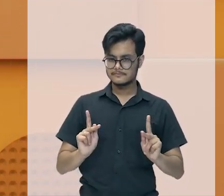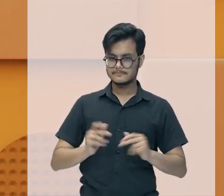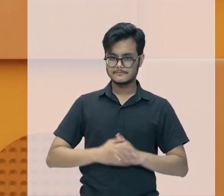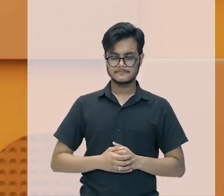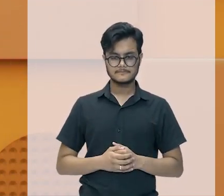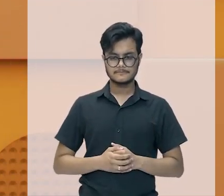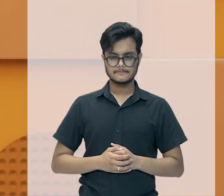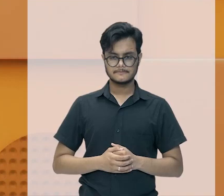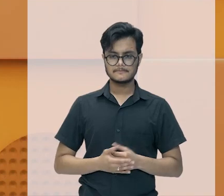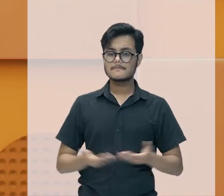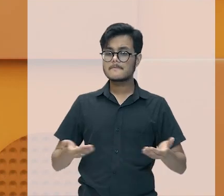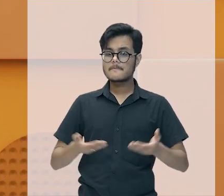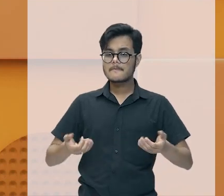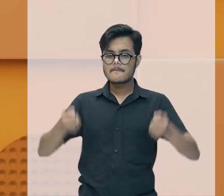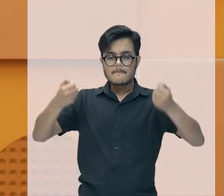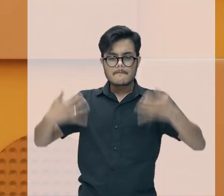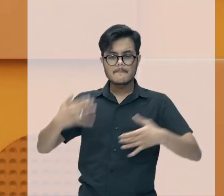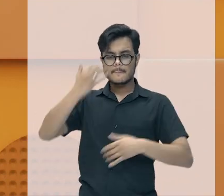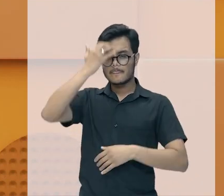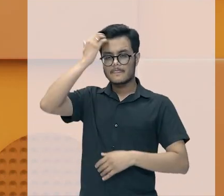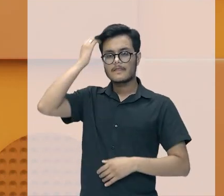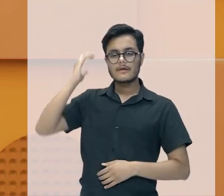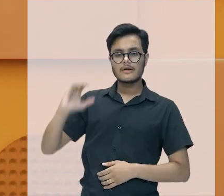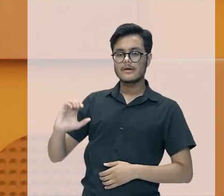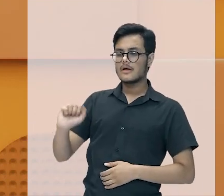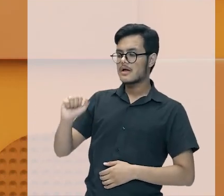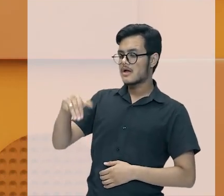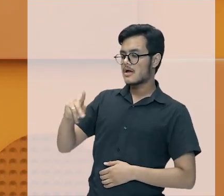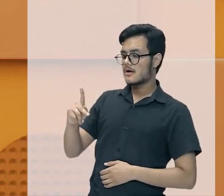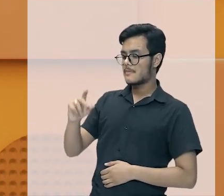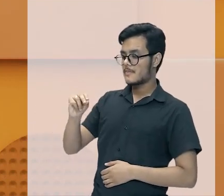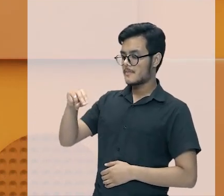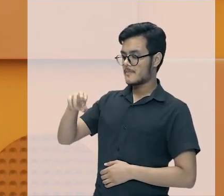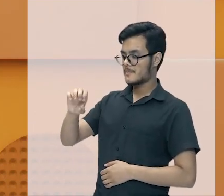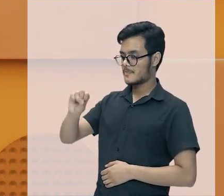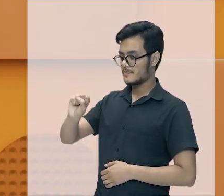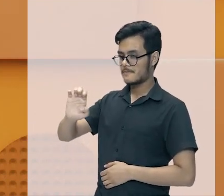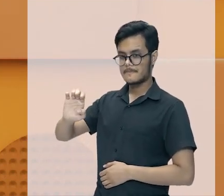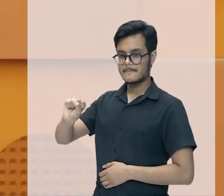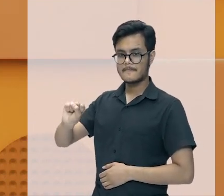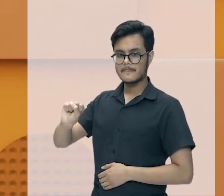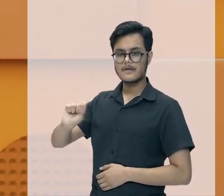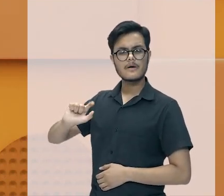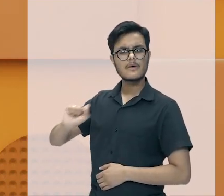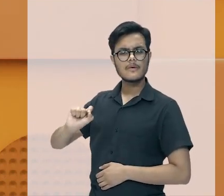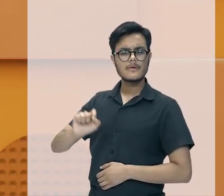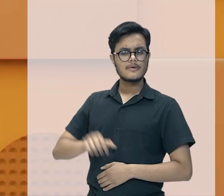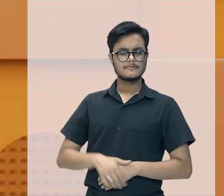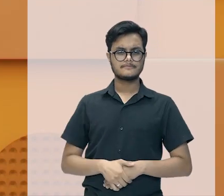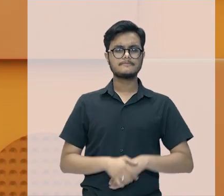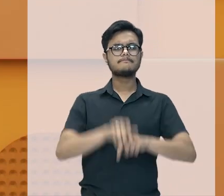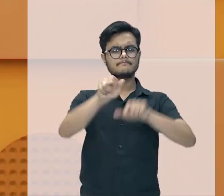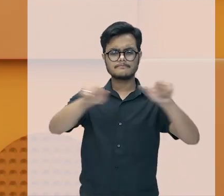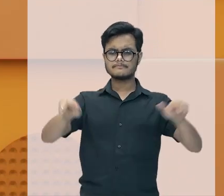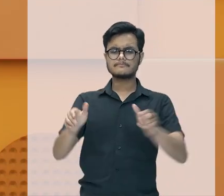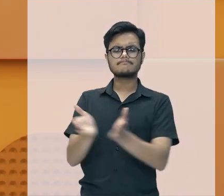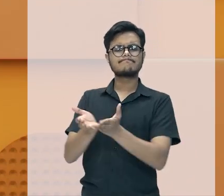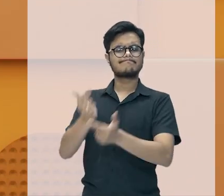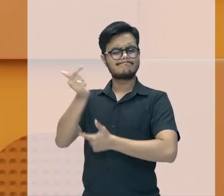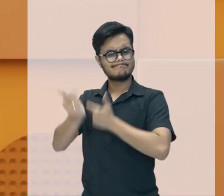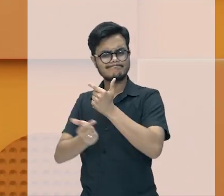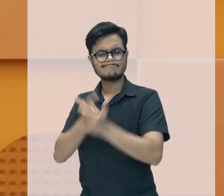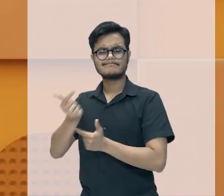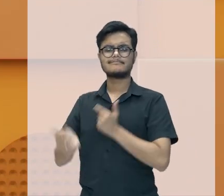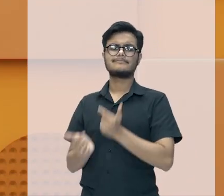Vamos falar, então, agora sobre os camponeses, os laboratórios, que eram, então, a maioria da população, aquela que trabalhava e